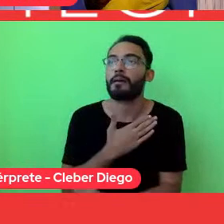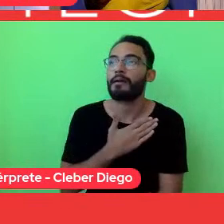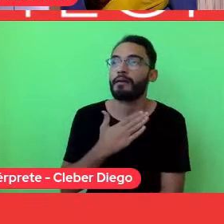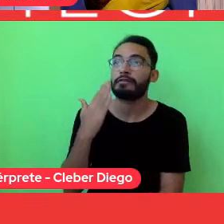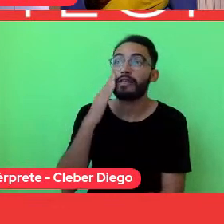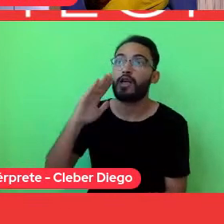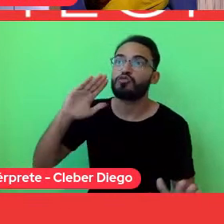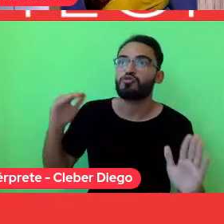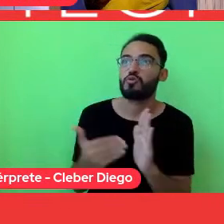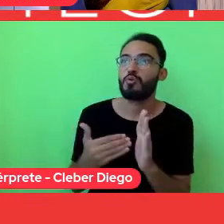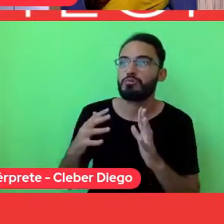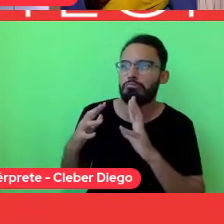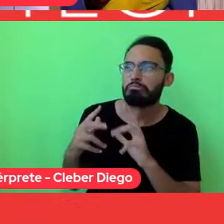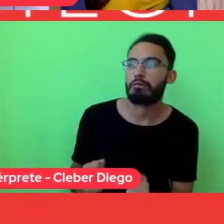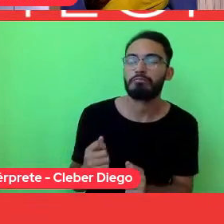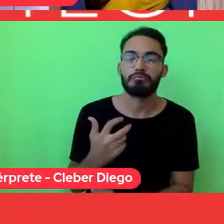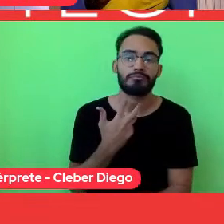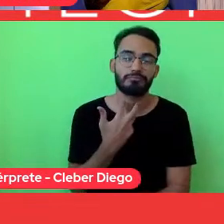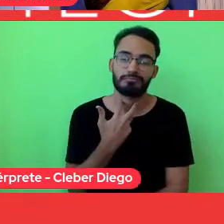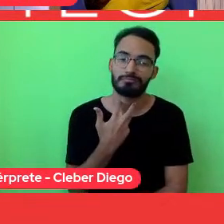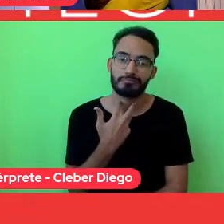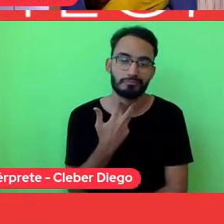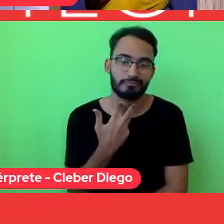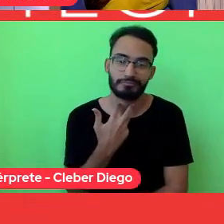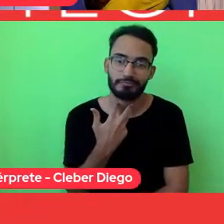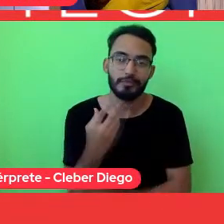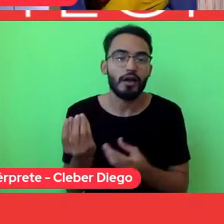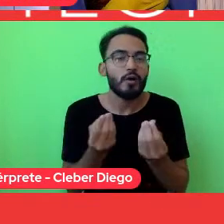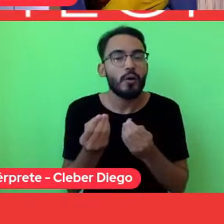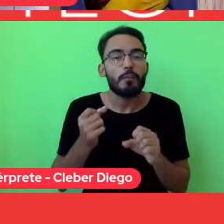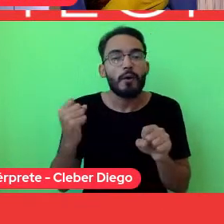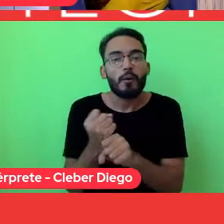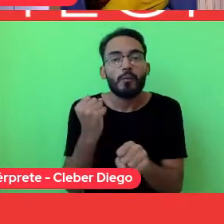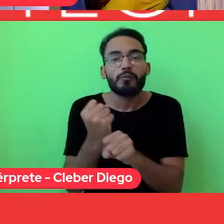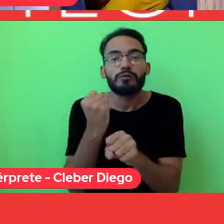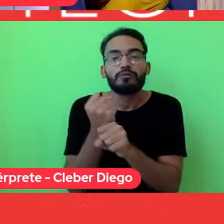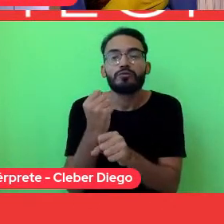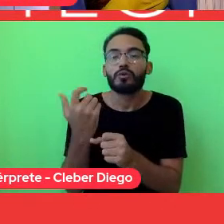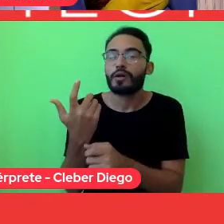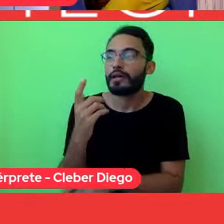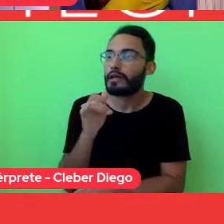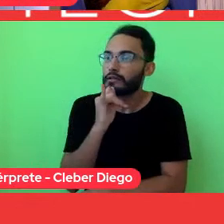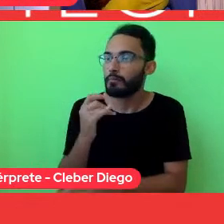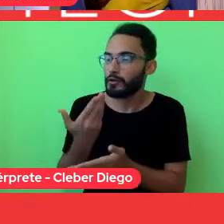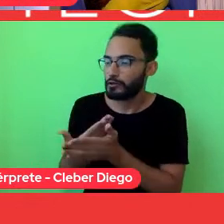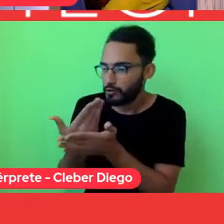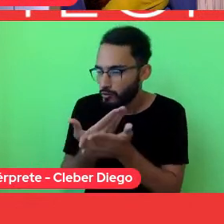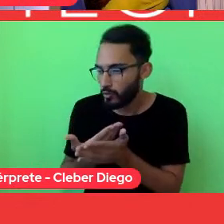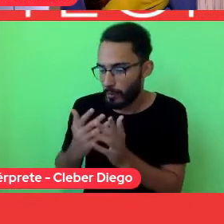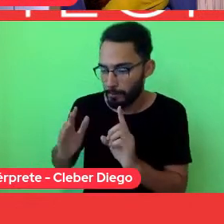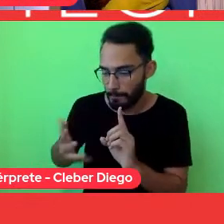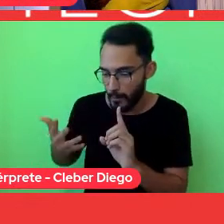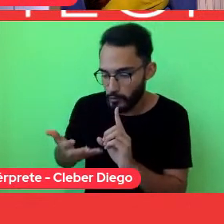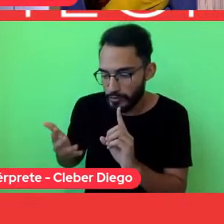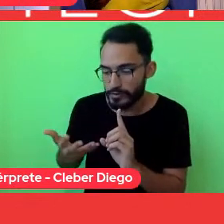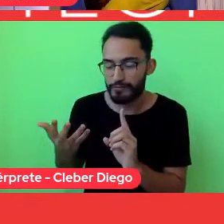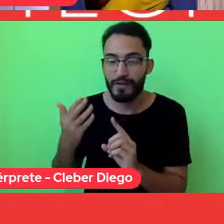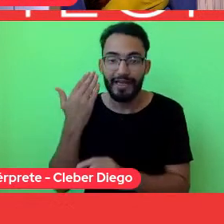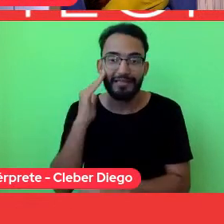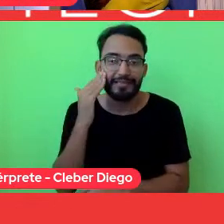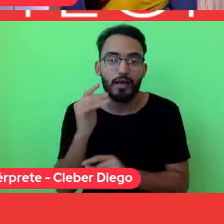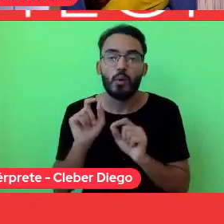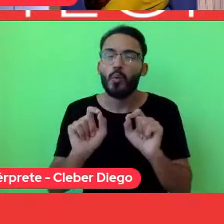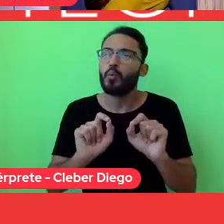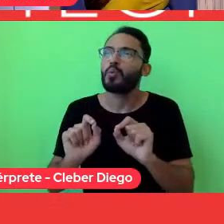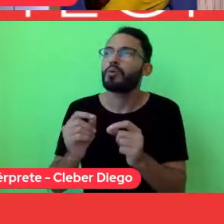tudo, né? Como que eu vou construir uma rotina de estudo que me motive, de entender o que